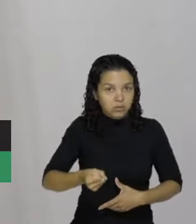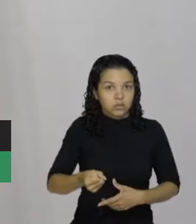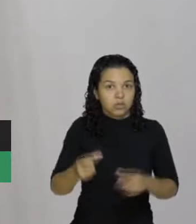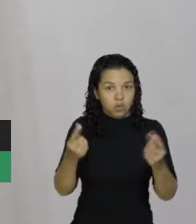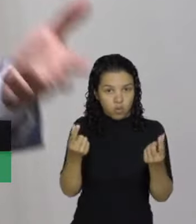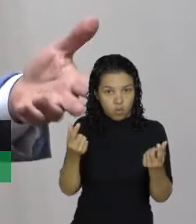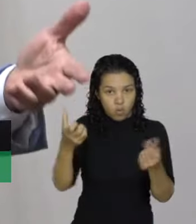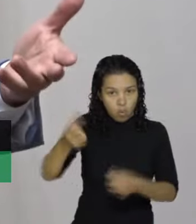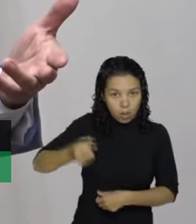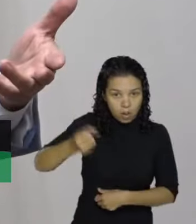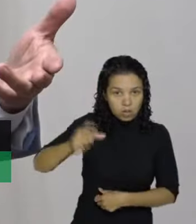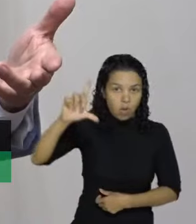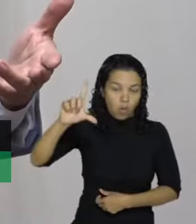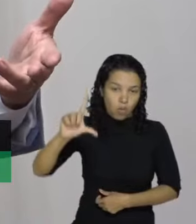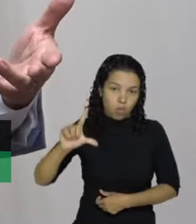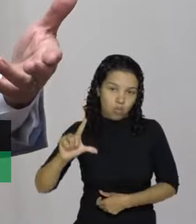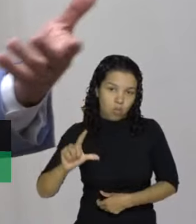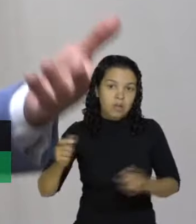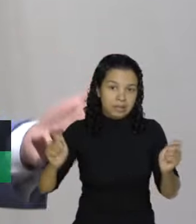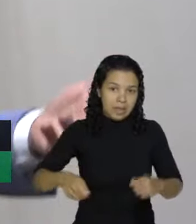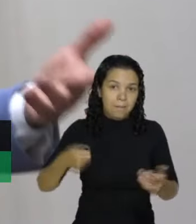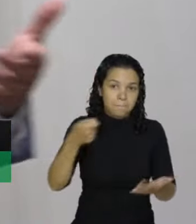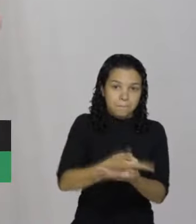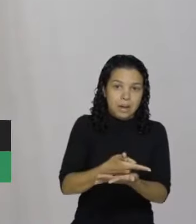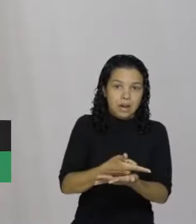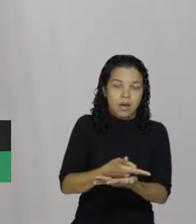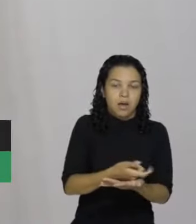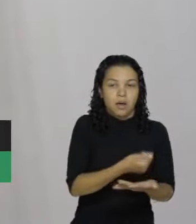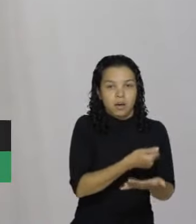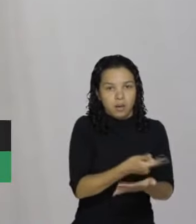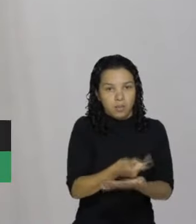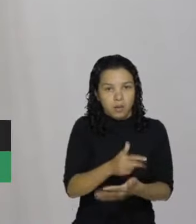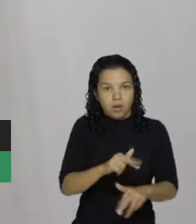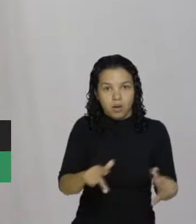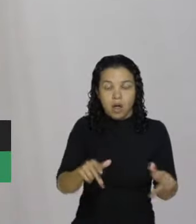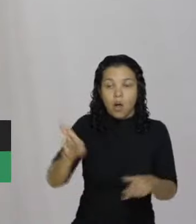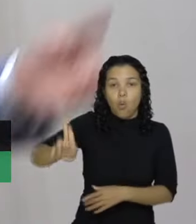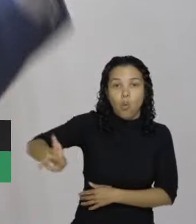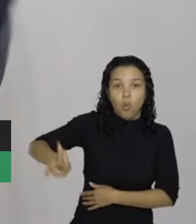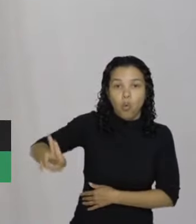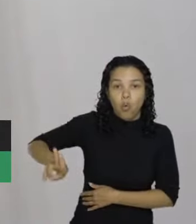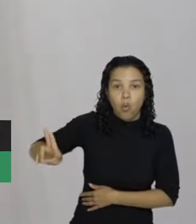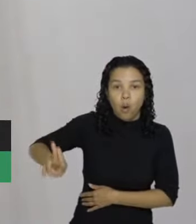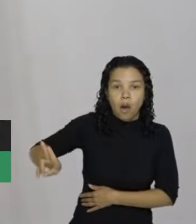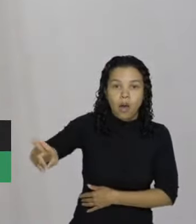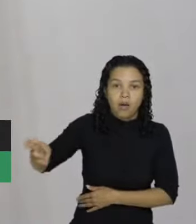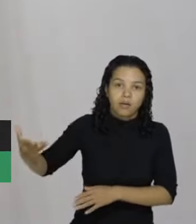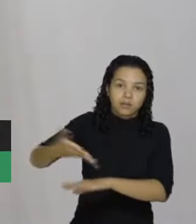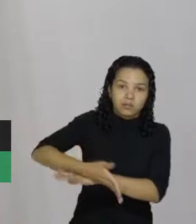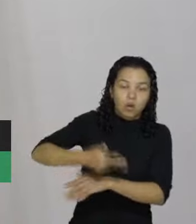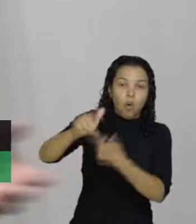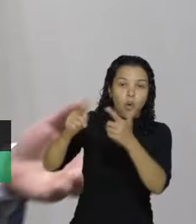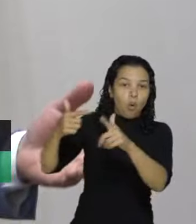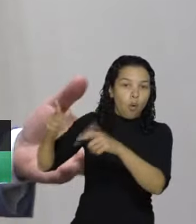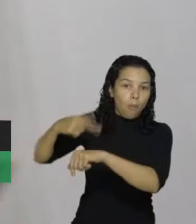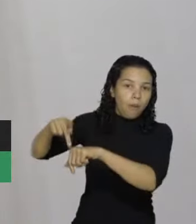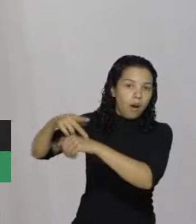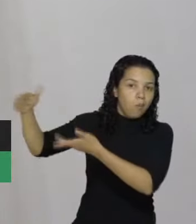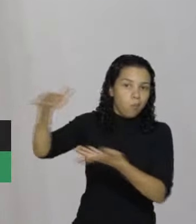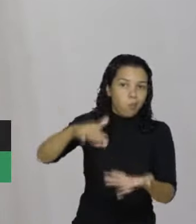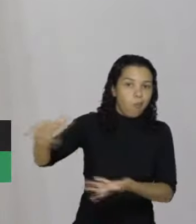estava pagando as contas, o leite entrava do Uruguai, entrava de outros países e derrubava o